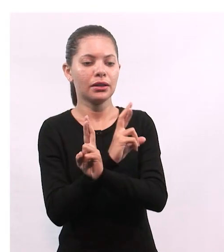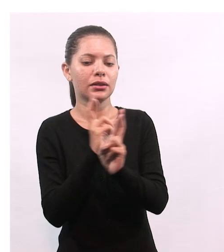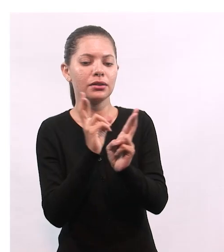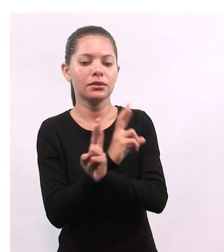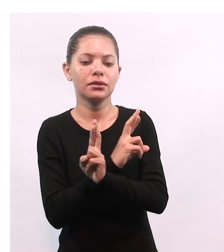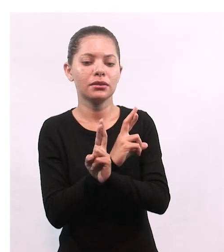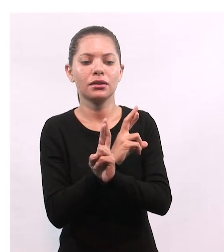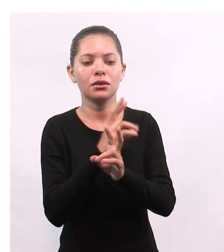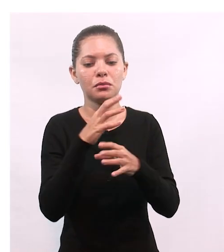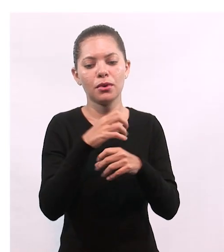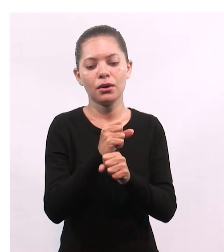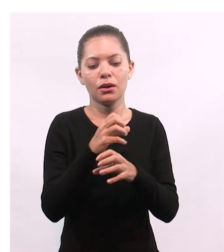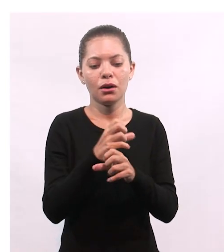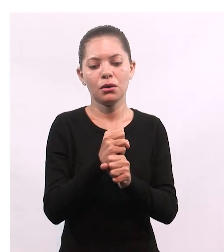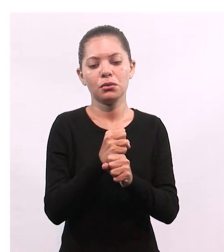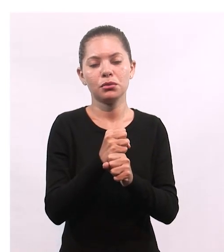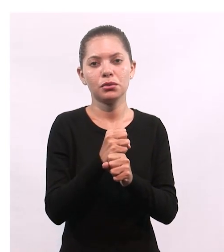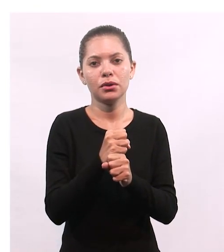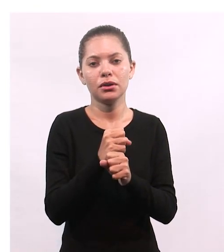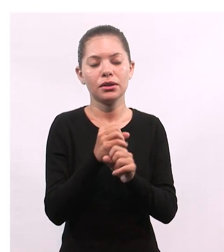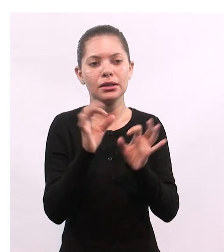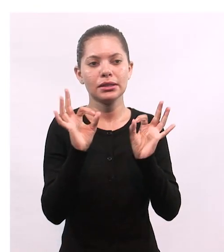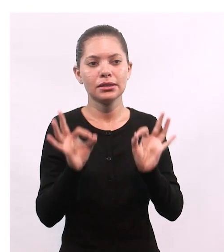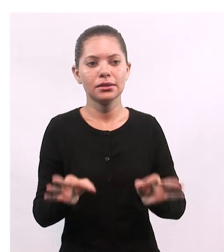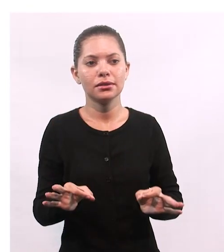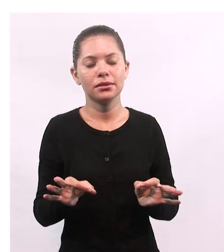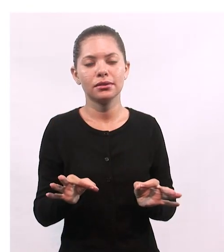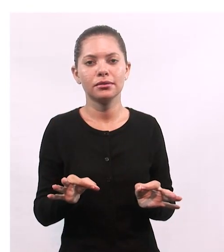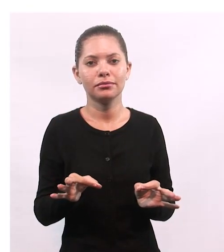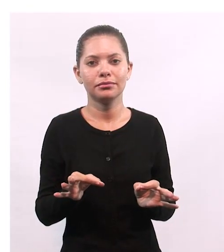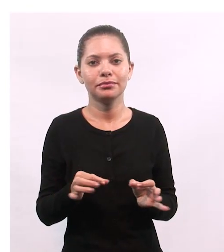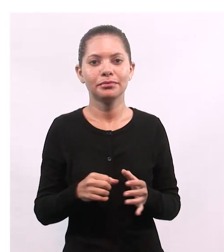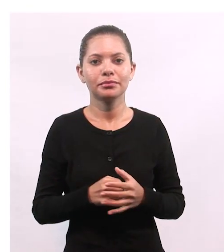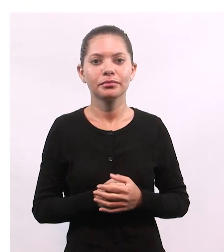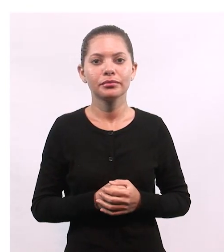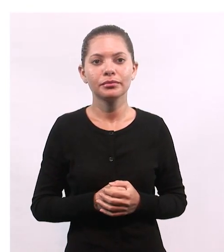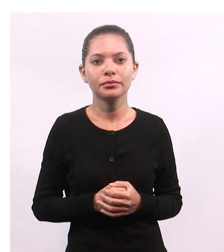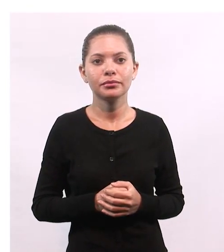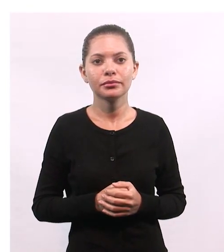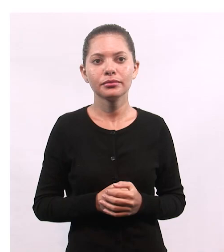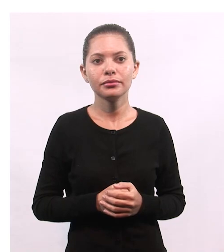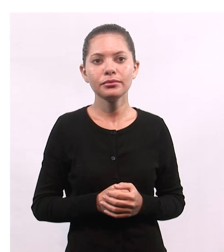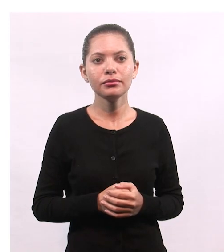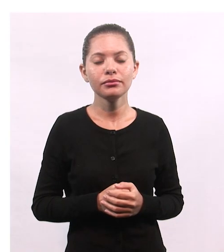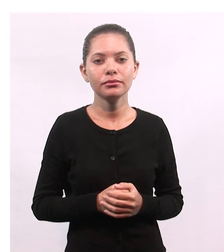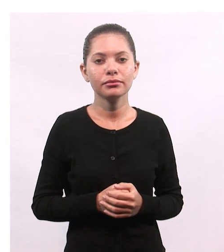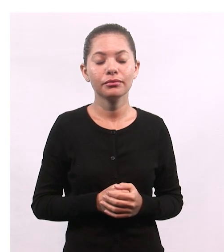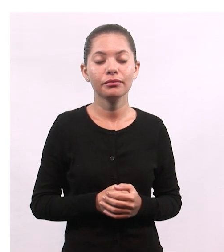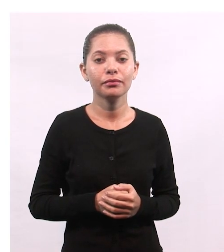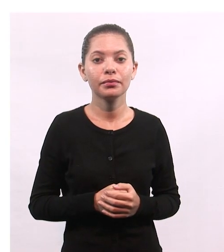relação, uma fórmula explícita somente em relação aos lados. Certo?